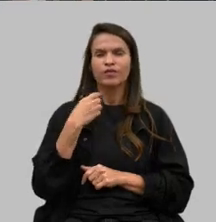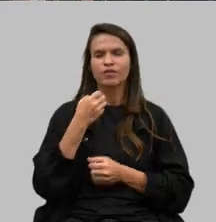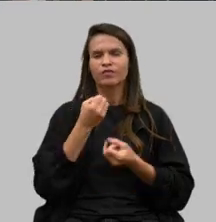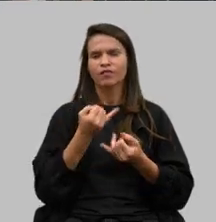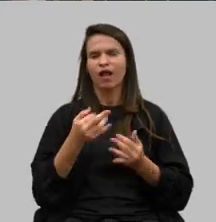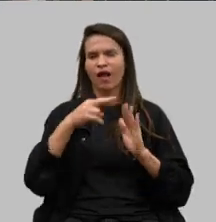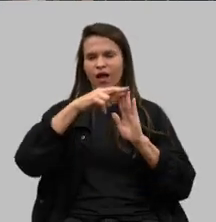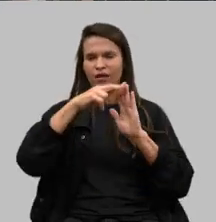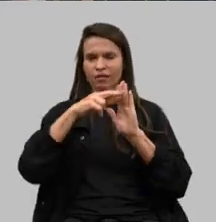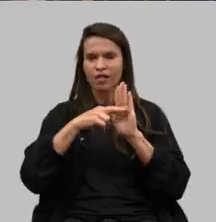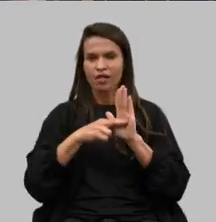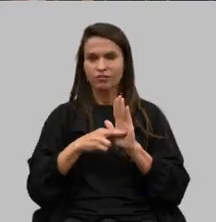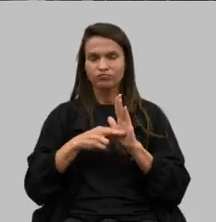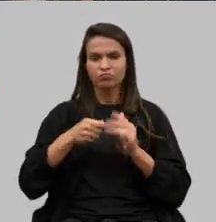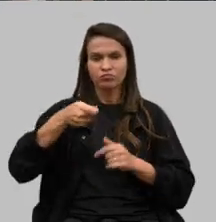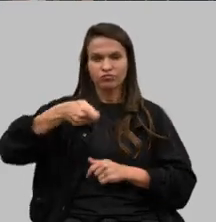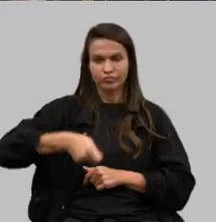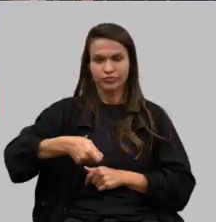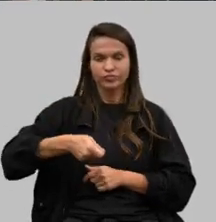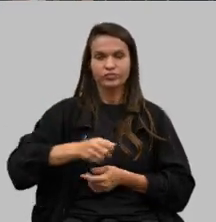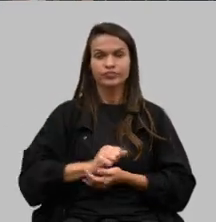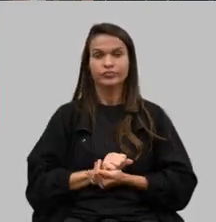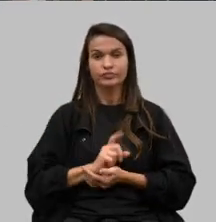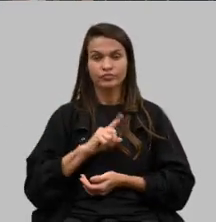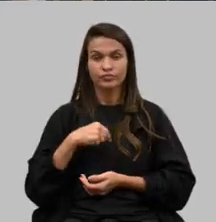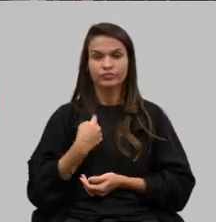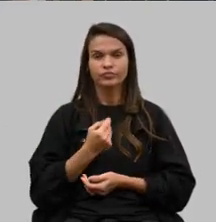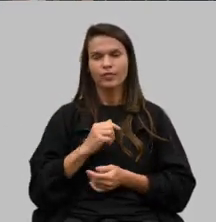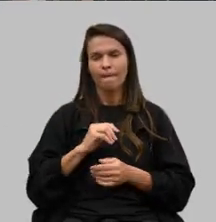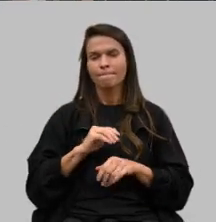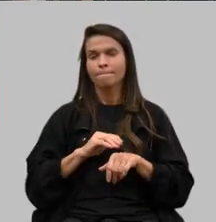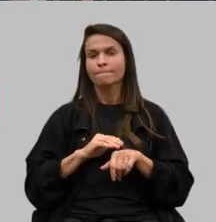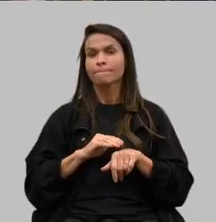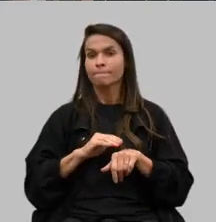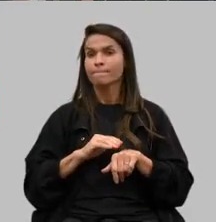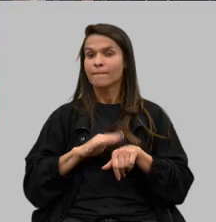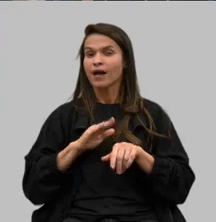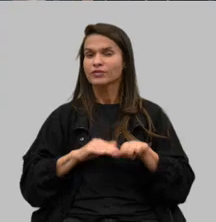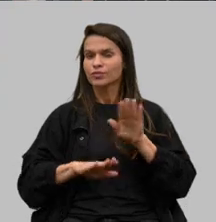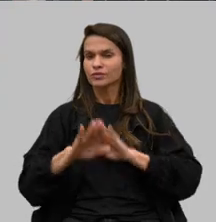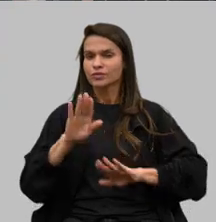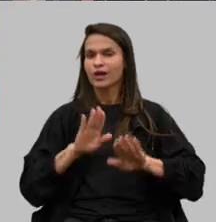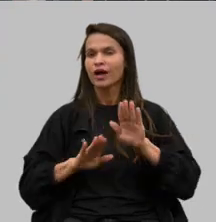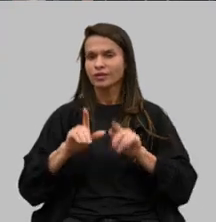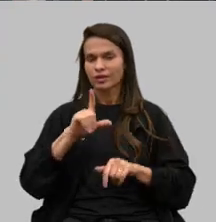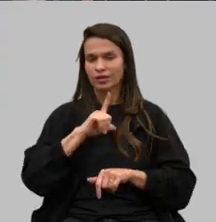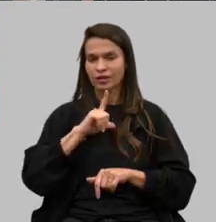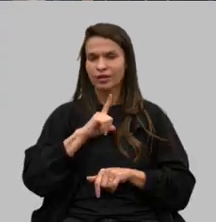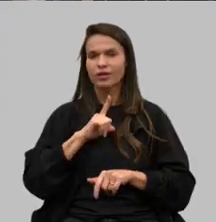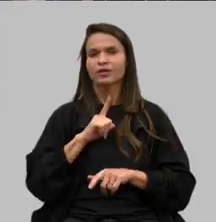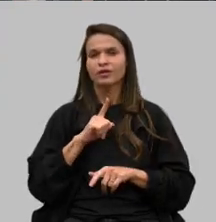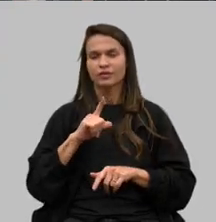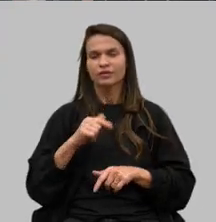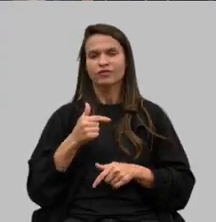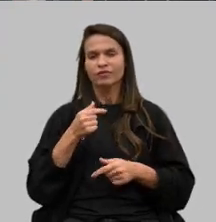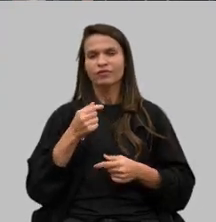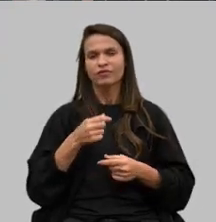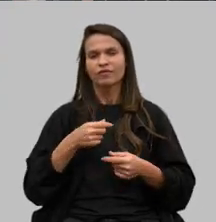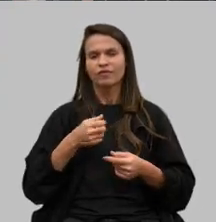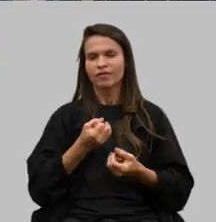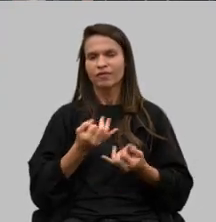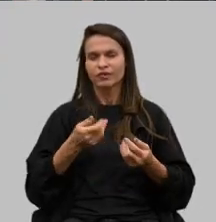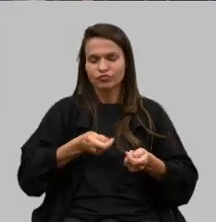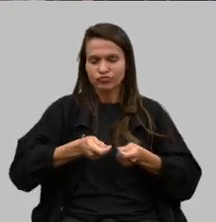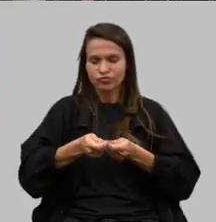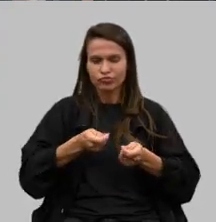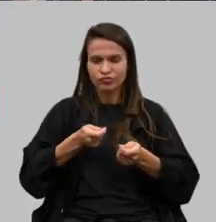regras lá estabelecidas né e no nosso caso nós somos mais cautelosos porque nós passamos sob escrutínio da Controladoria Geral do